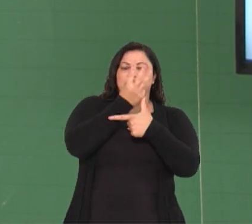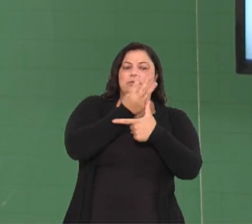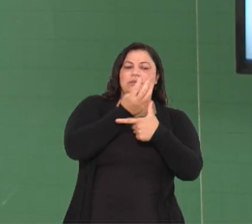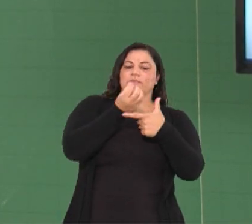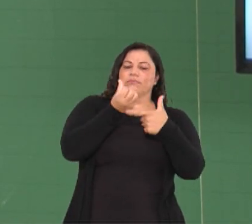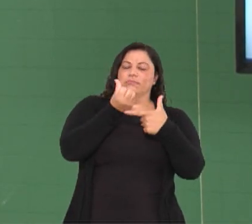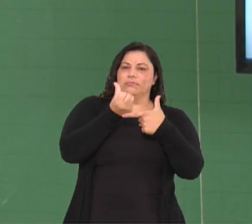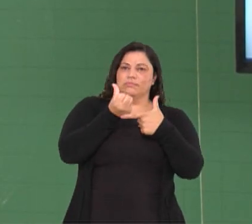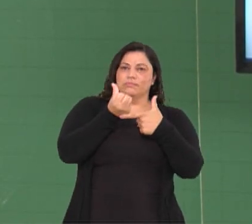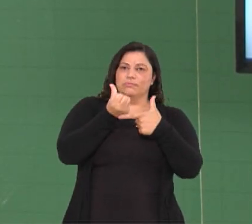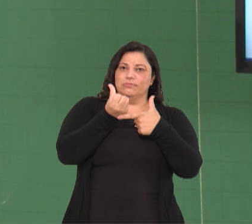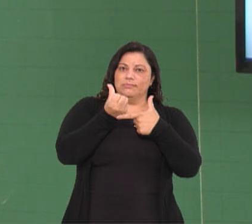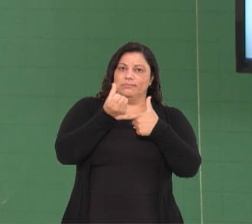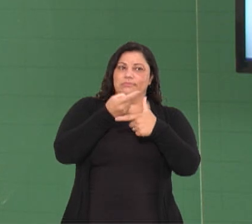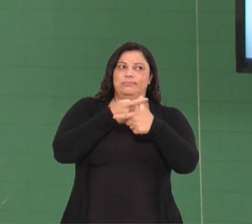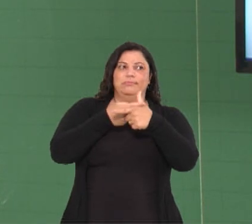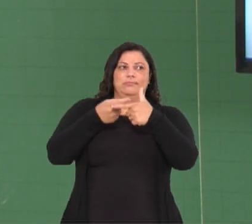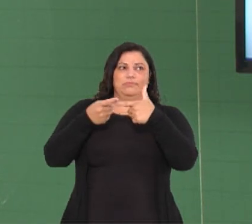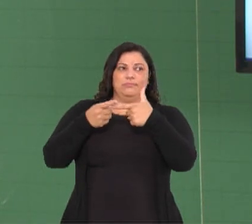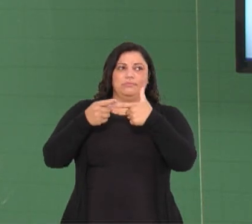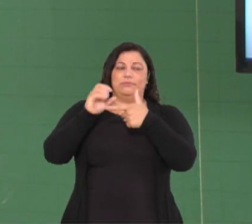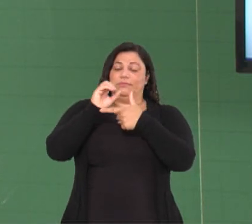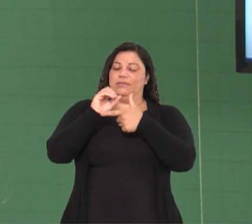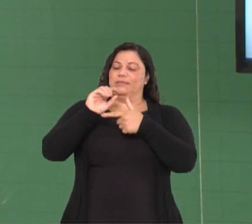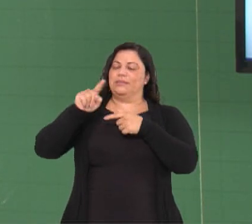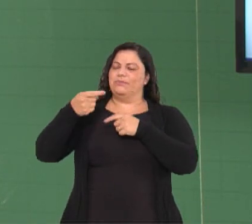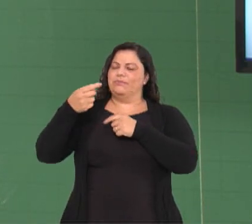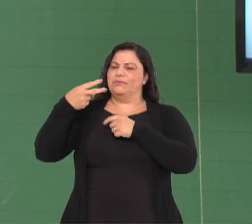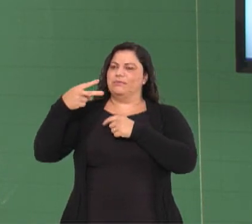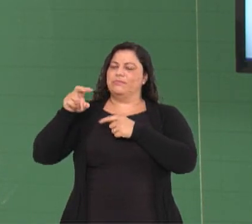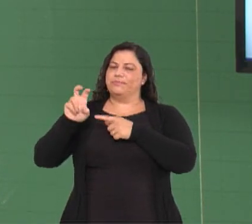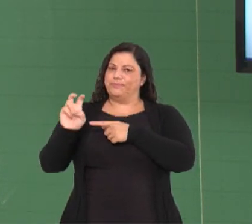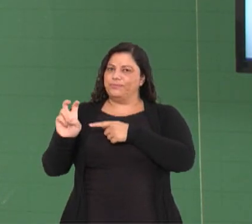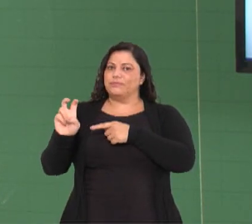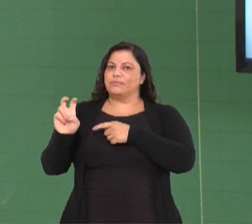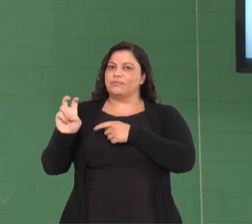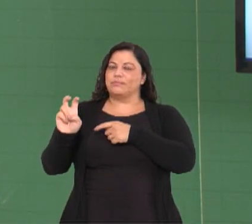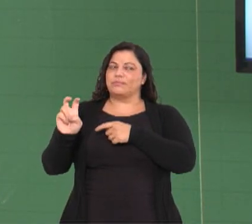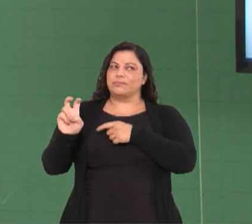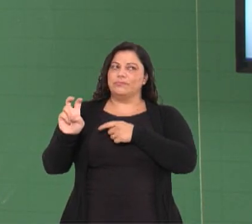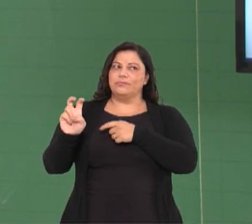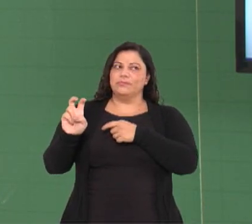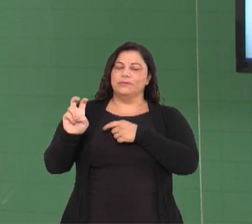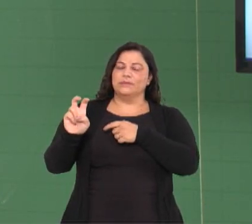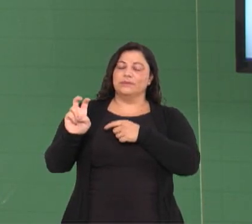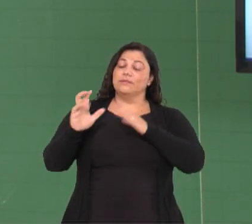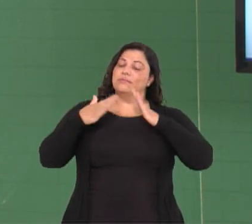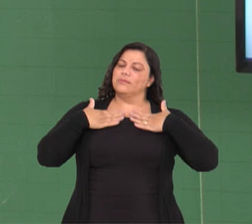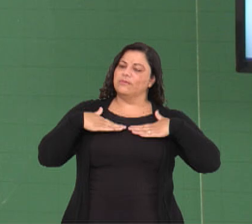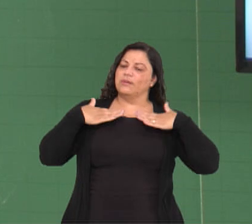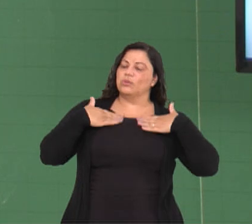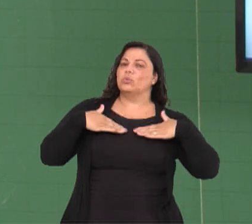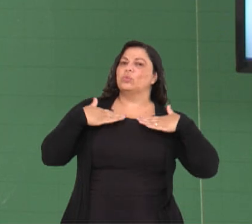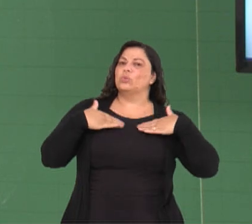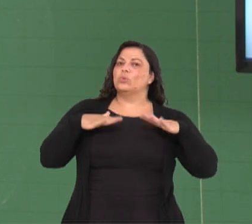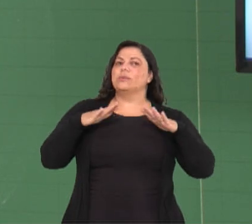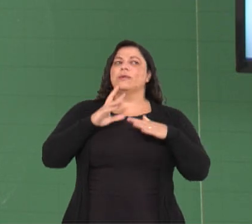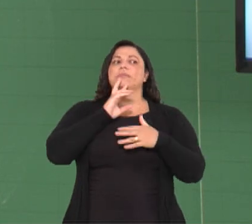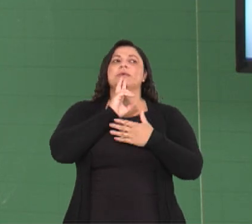divididos por 0,25. Então, faz essa continha ali, 36 por 0,25, faz com calma. Você vai ver que vai